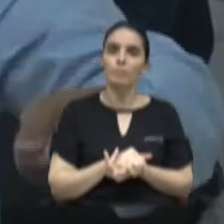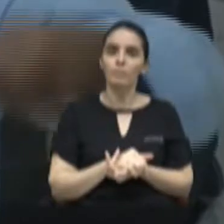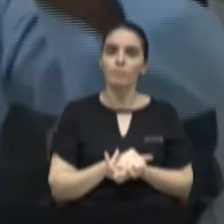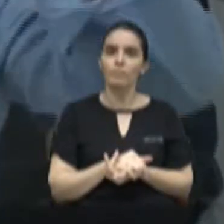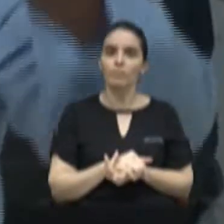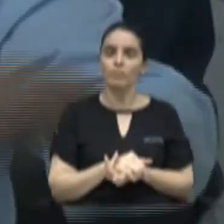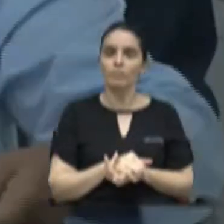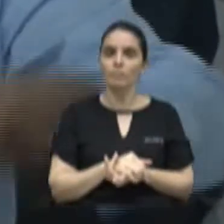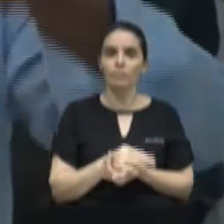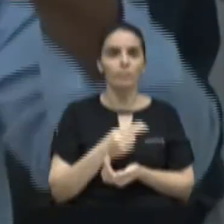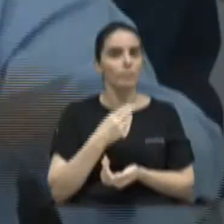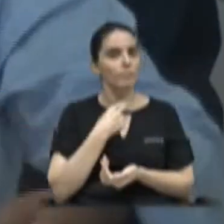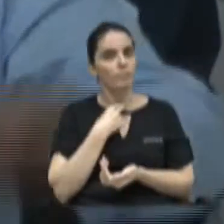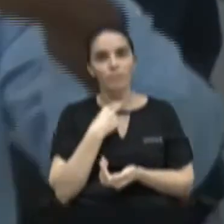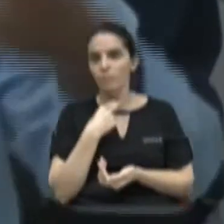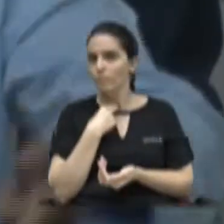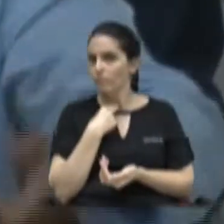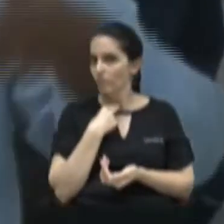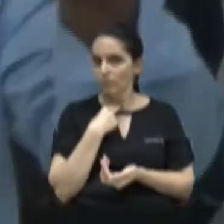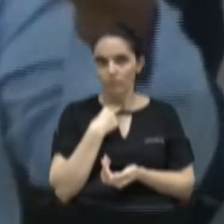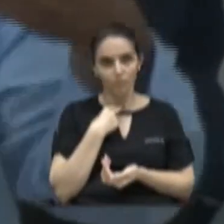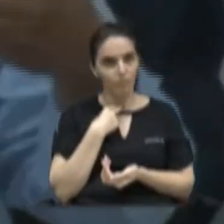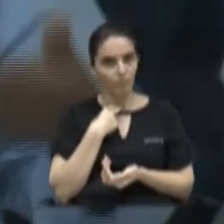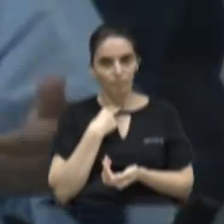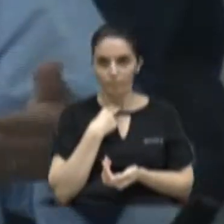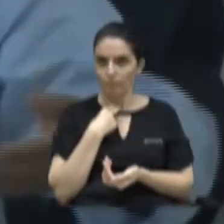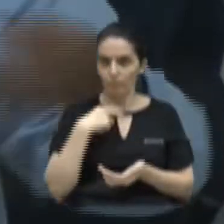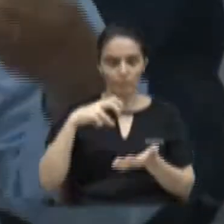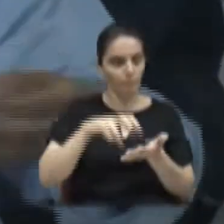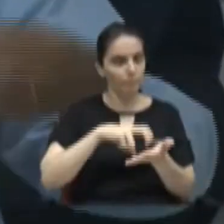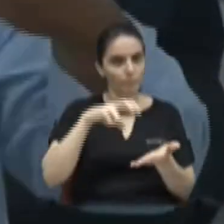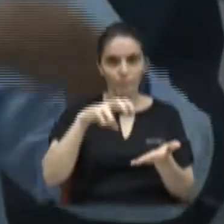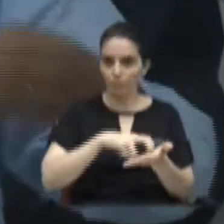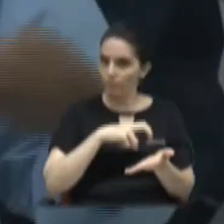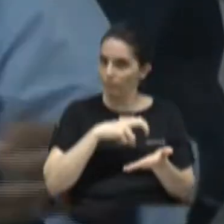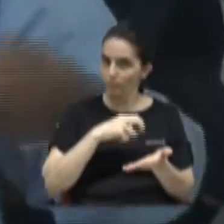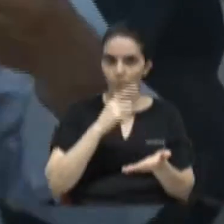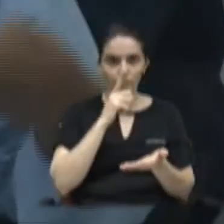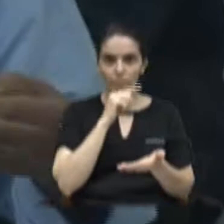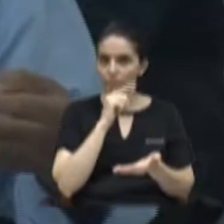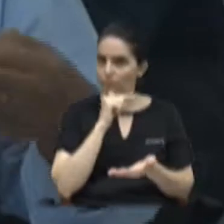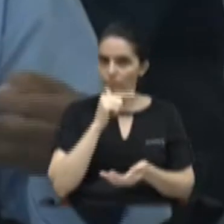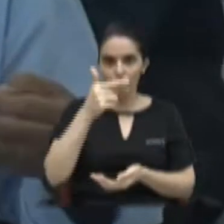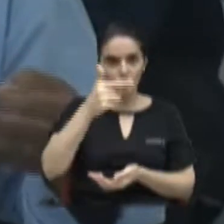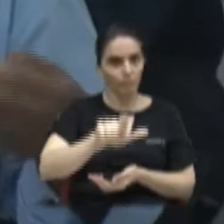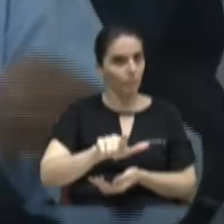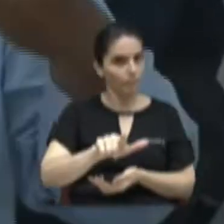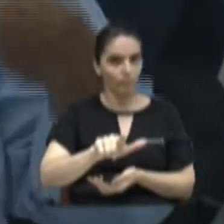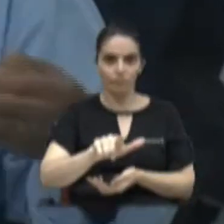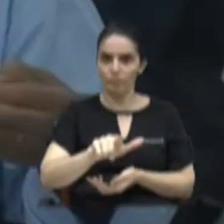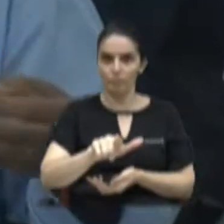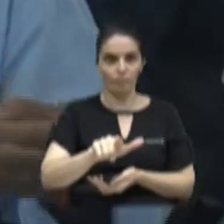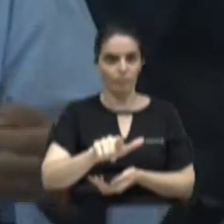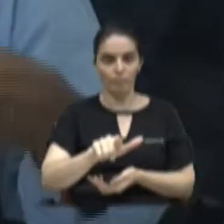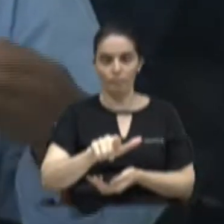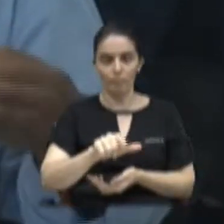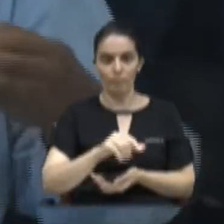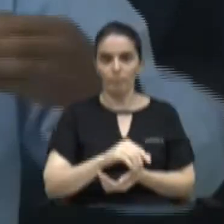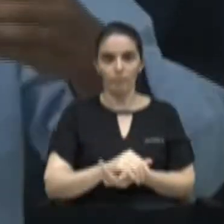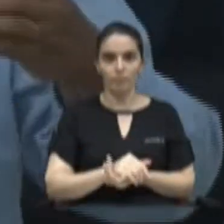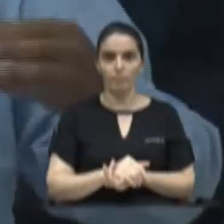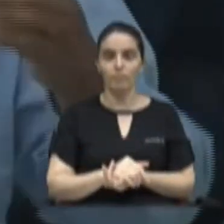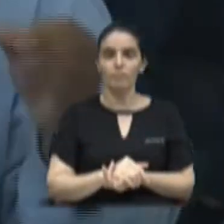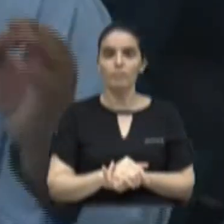Não pode ser cobrado taxa de religação por configurar como esta como